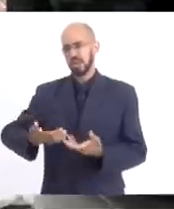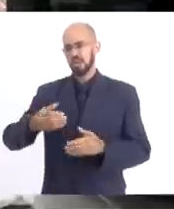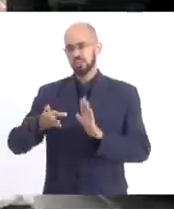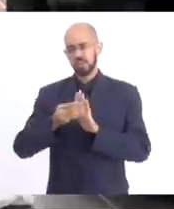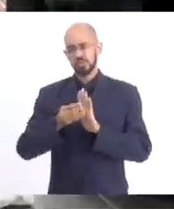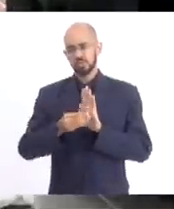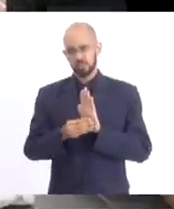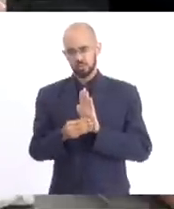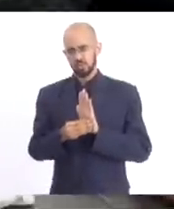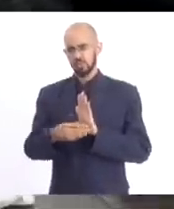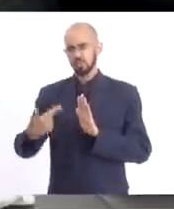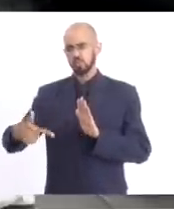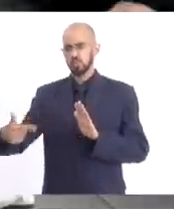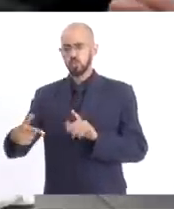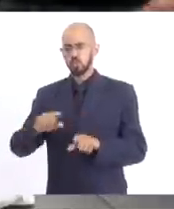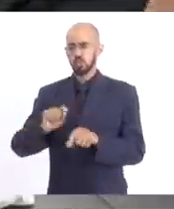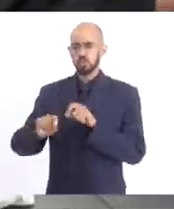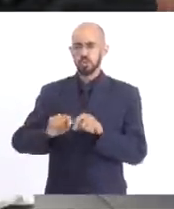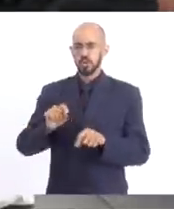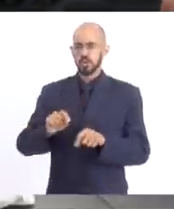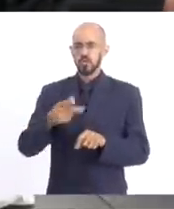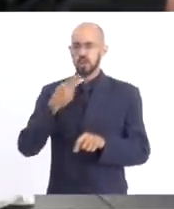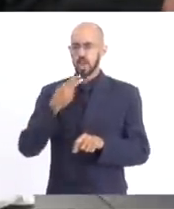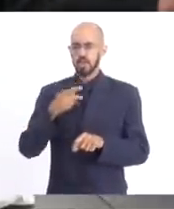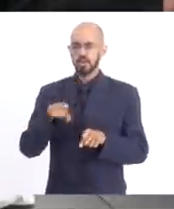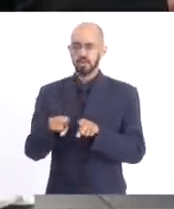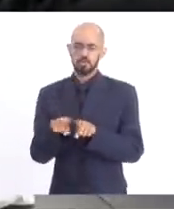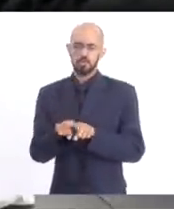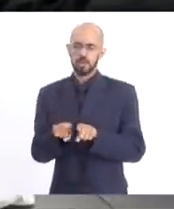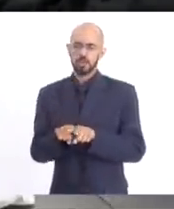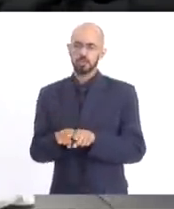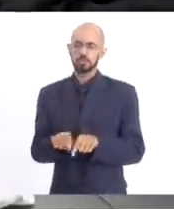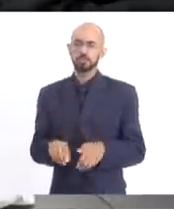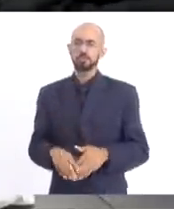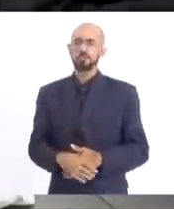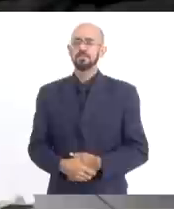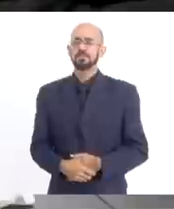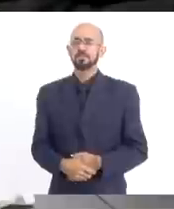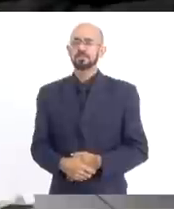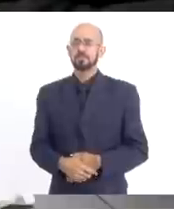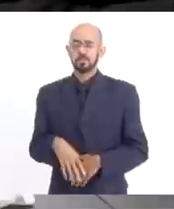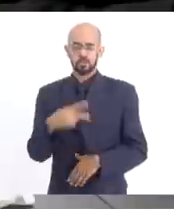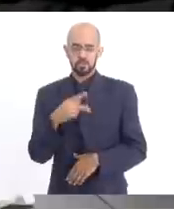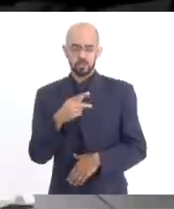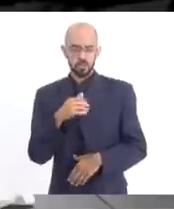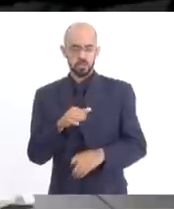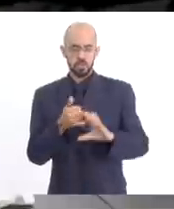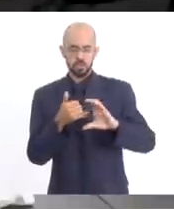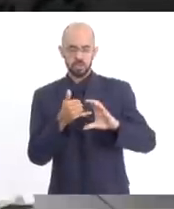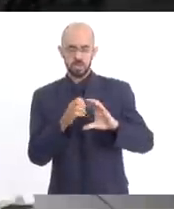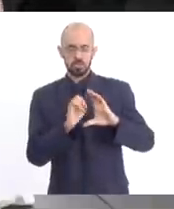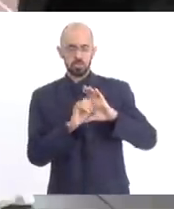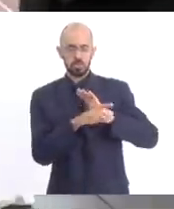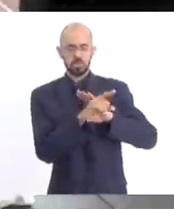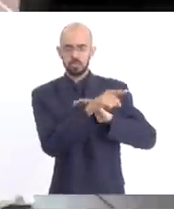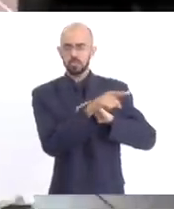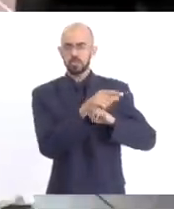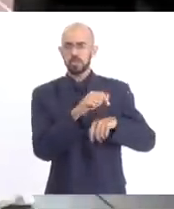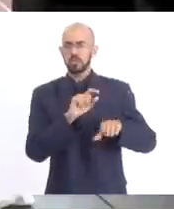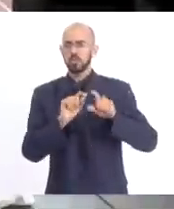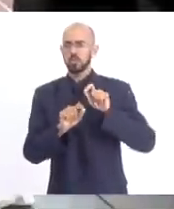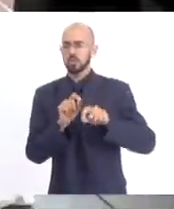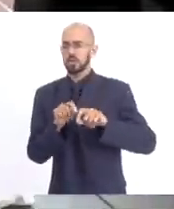um segundo ponto que eu até passei para o seu telefone, talvez nem caiba